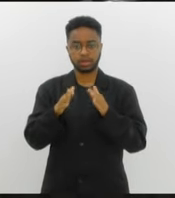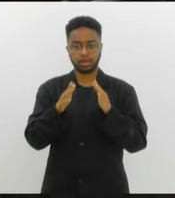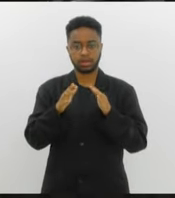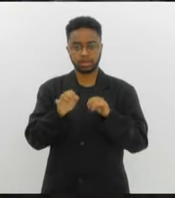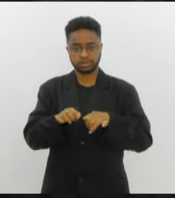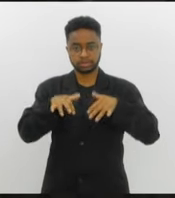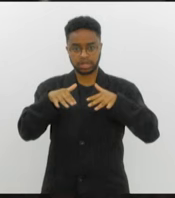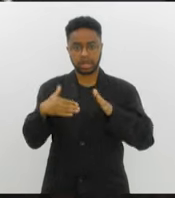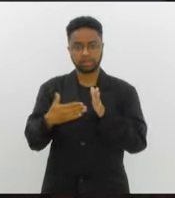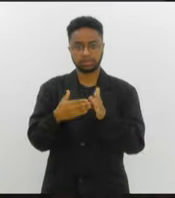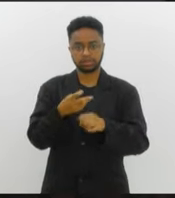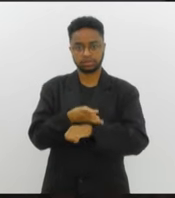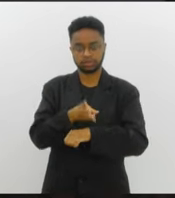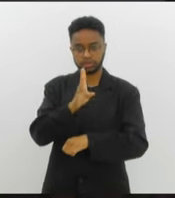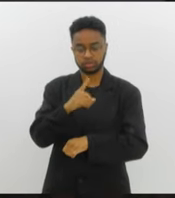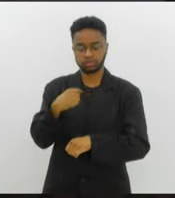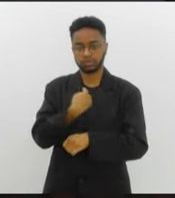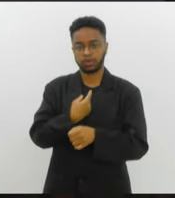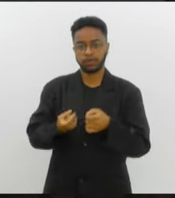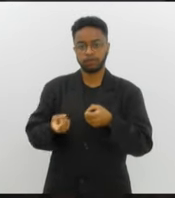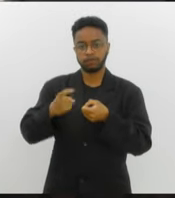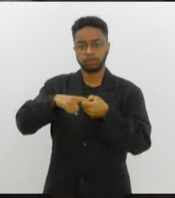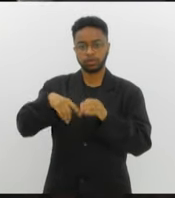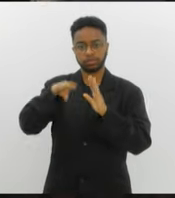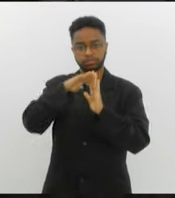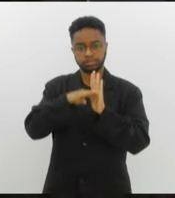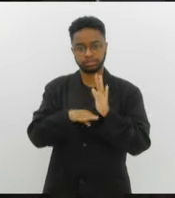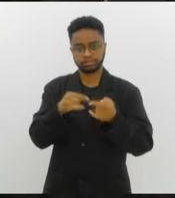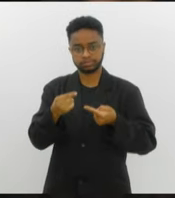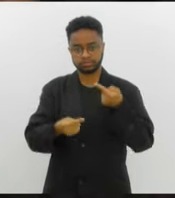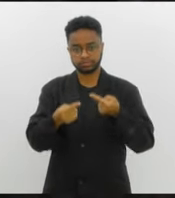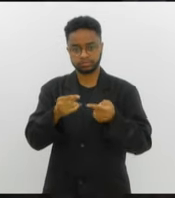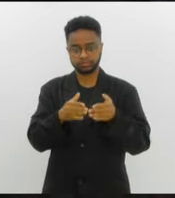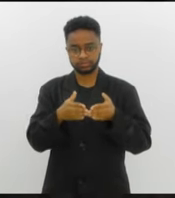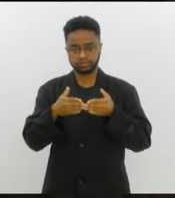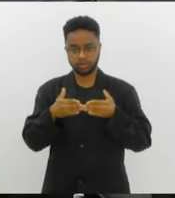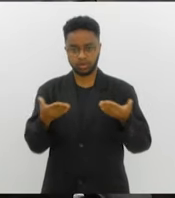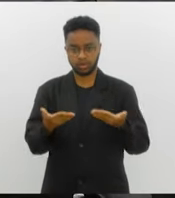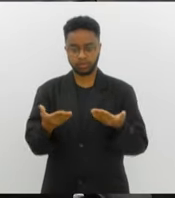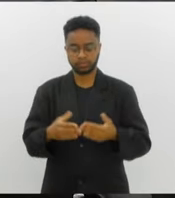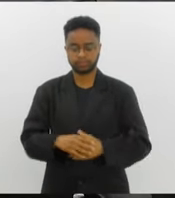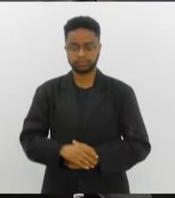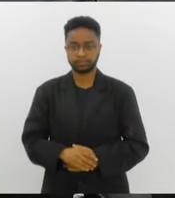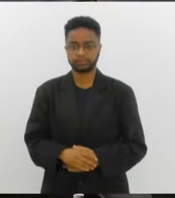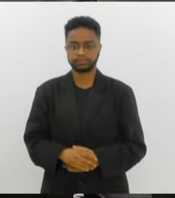até às 15 horas, quando retornaremos com a ordem do dia. Está suspensa a sessão.